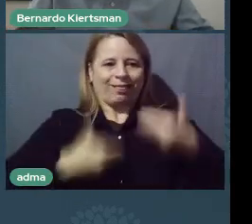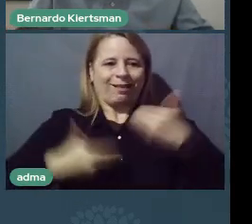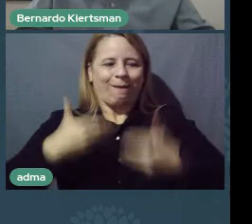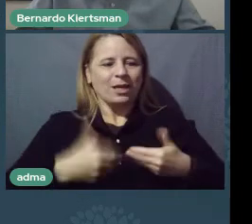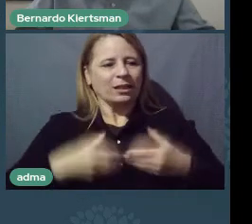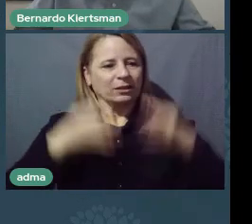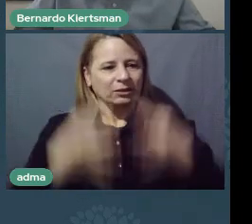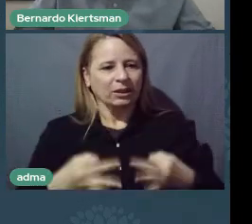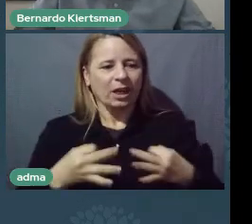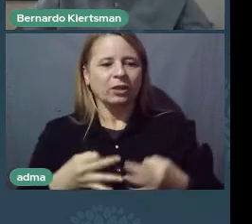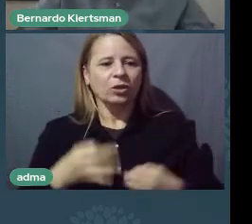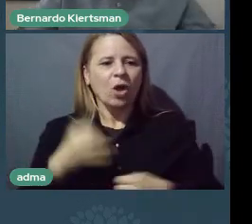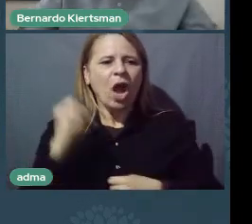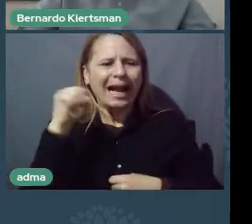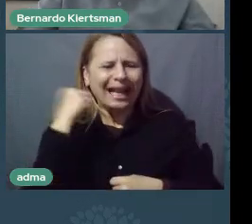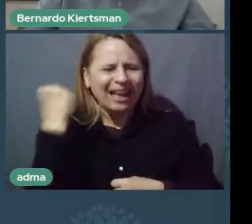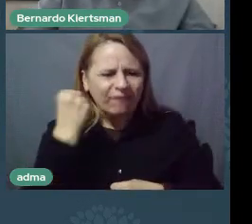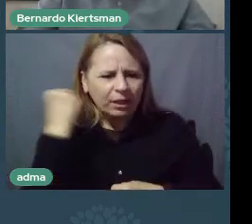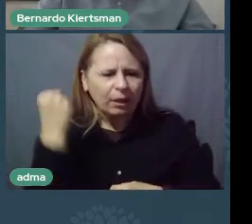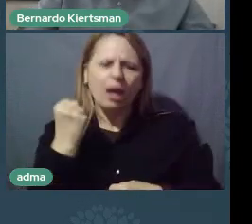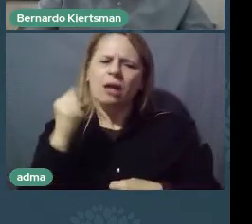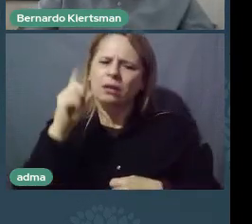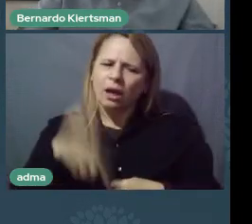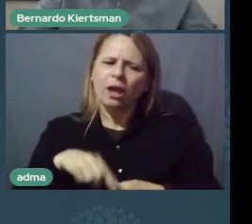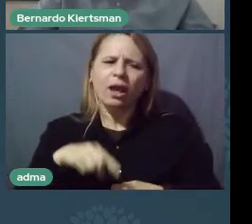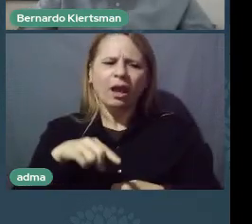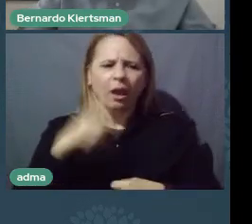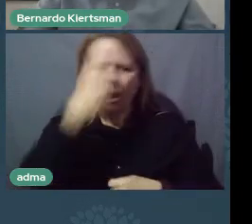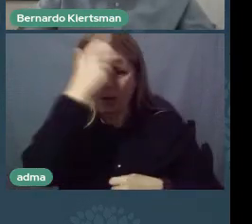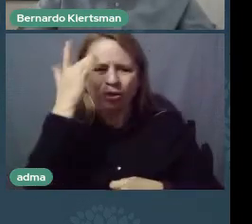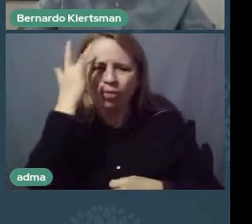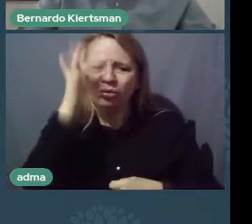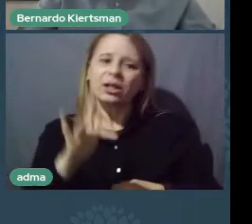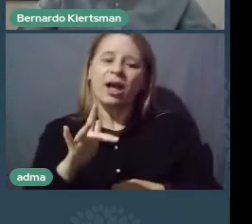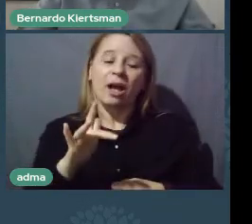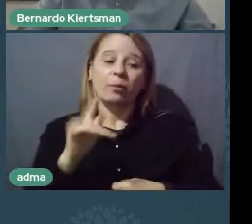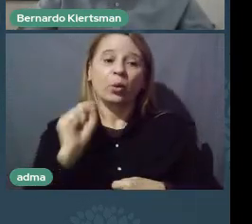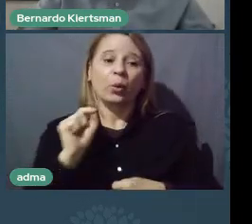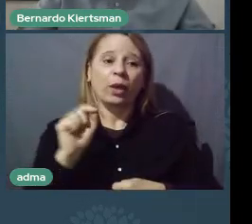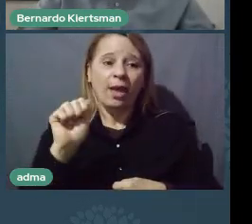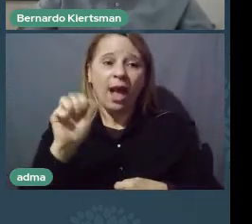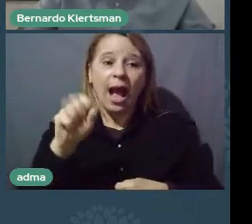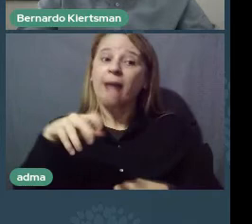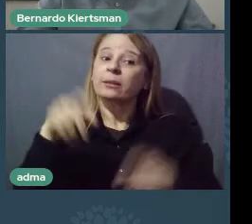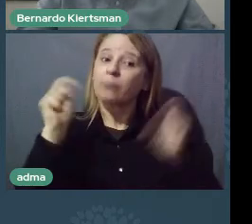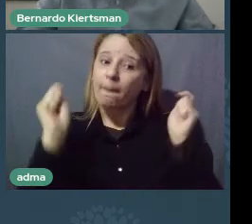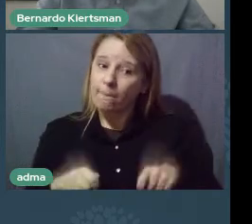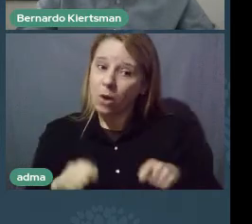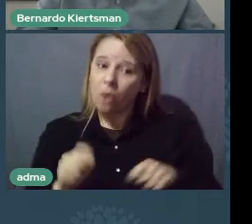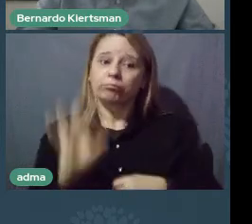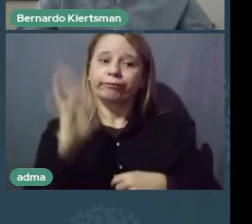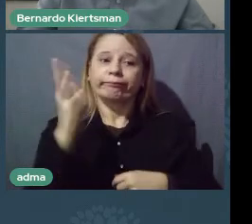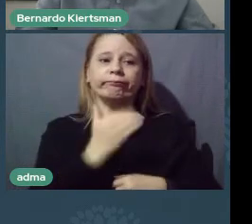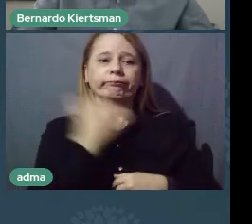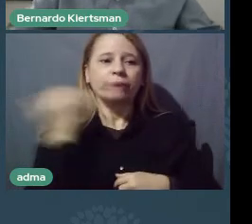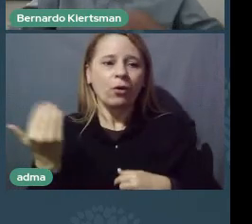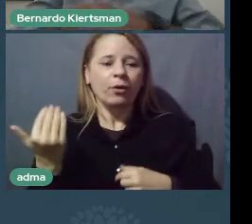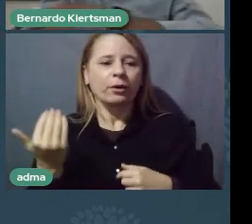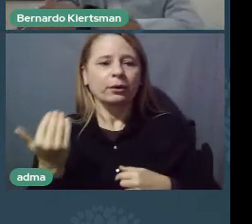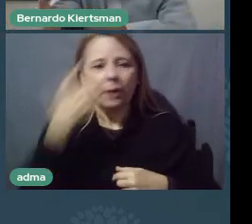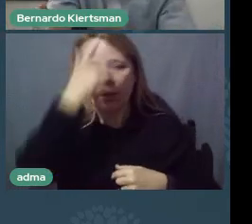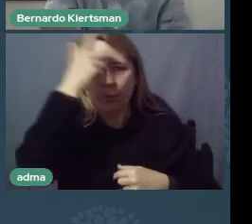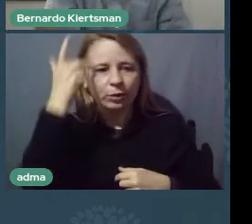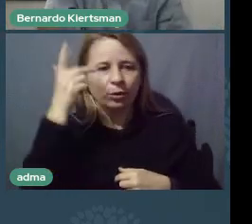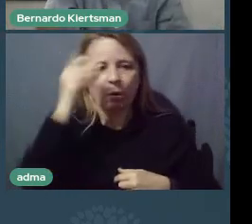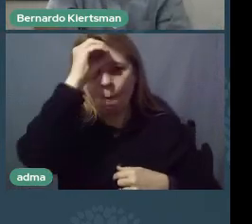de gravidade que essas doenças têm, que levam a óbito, e isso é extremamente importante. Muito bem,